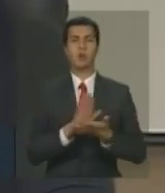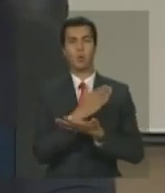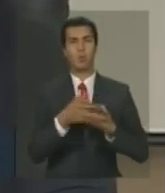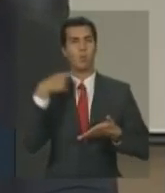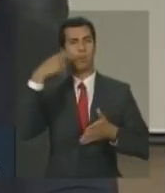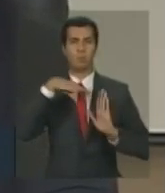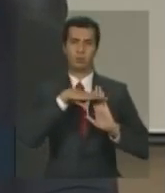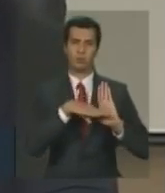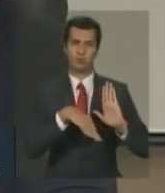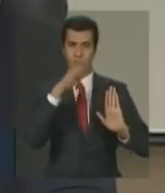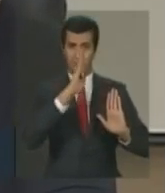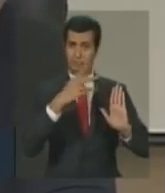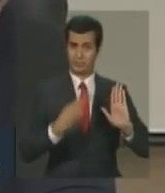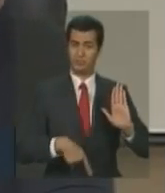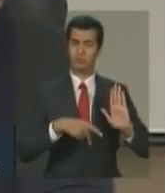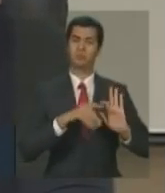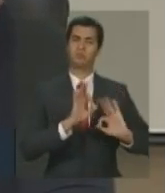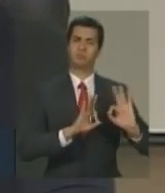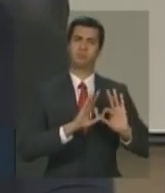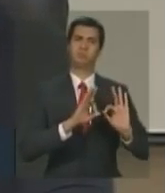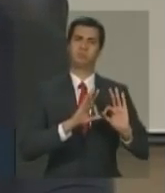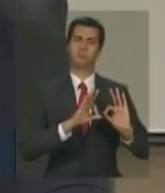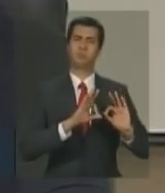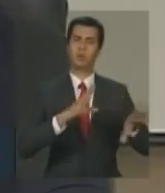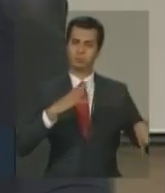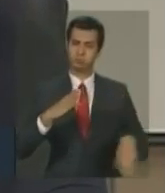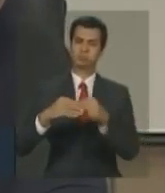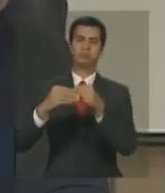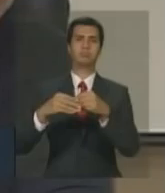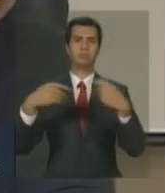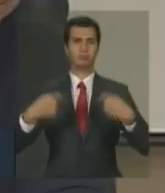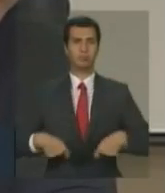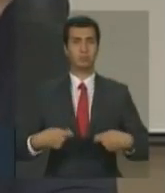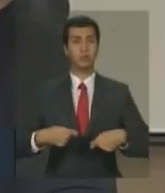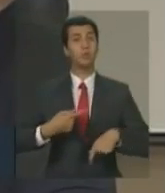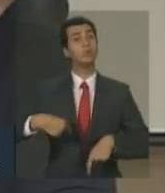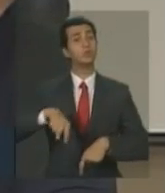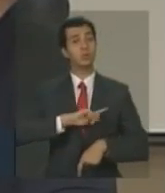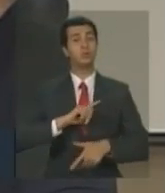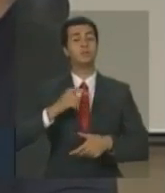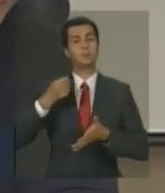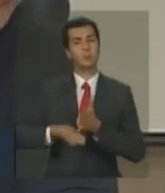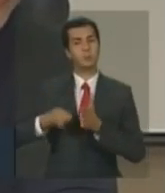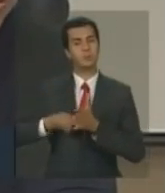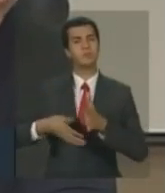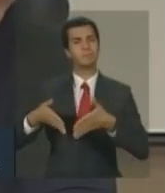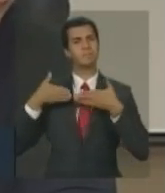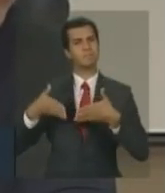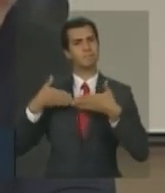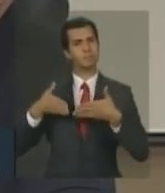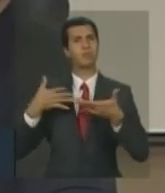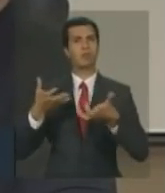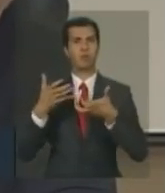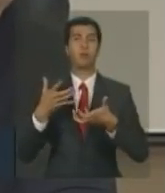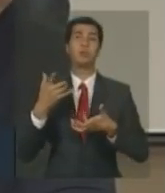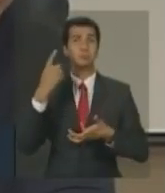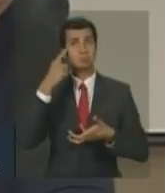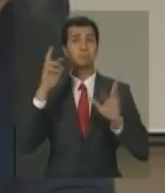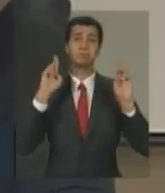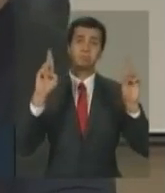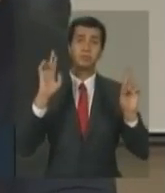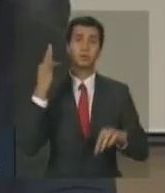né? Continuamos pleiteando que isso aconteça e temos uma expectativa grande de que nos próximos relatórios